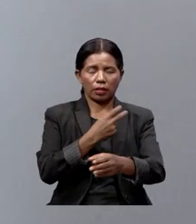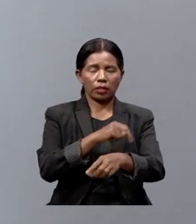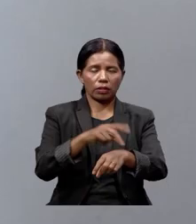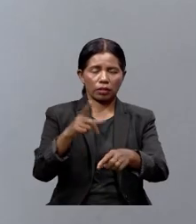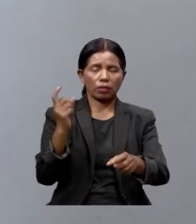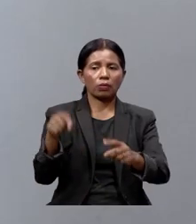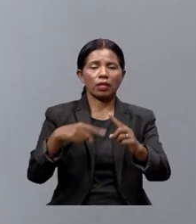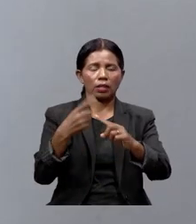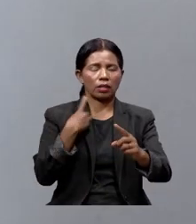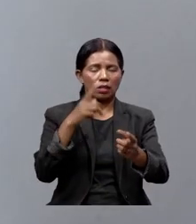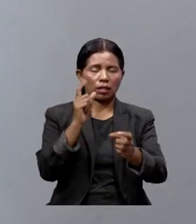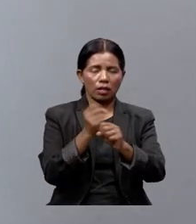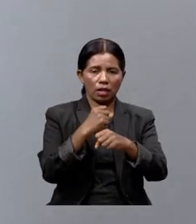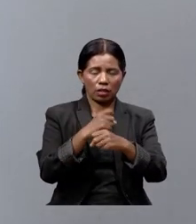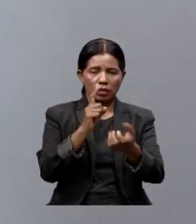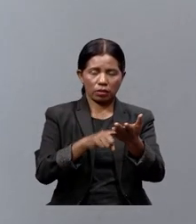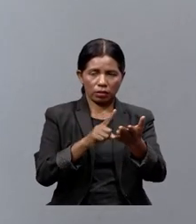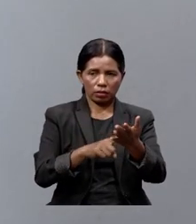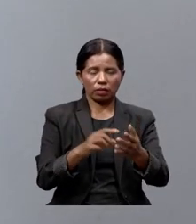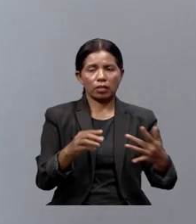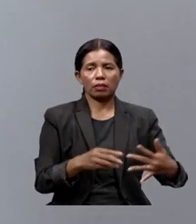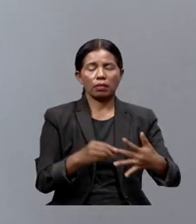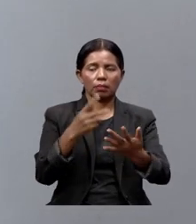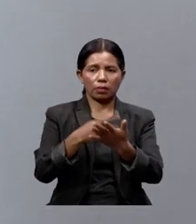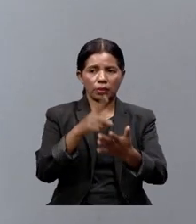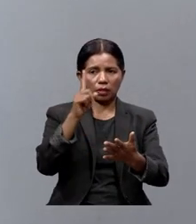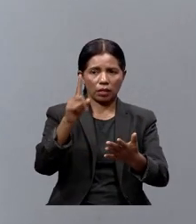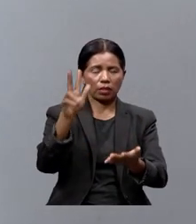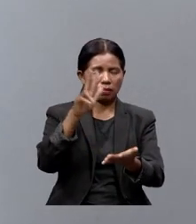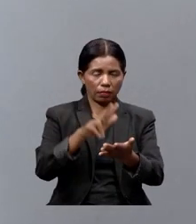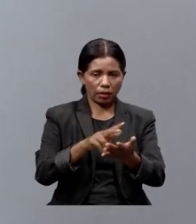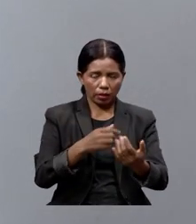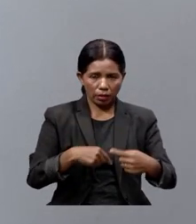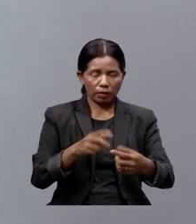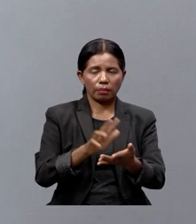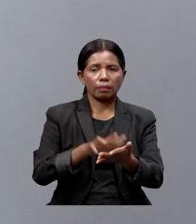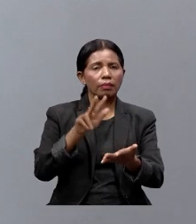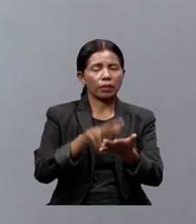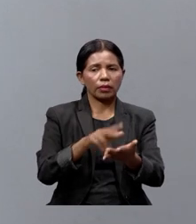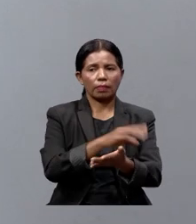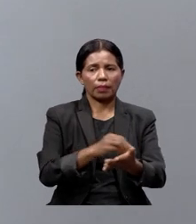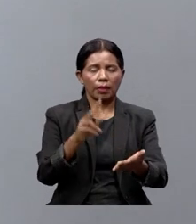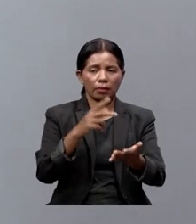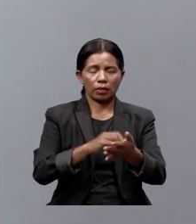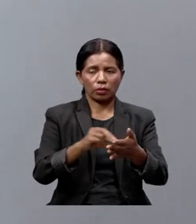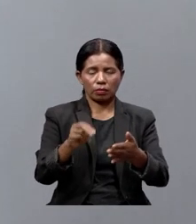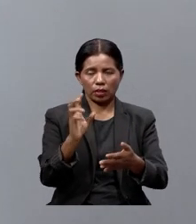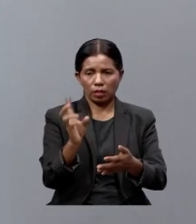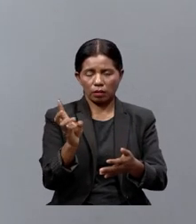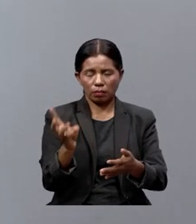e a especialidade, mas bem, só a única proposta ainda de que passa, a proposta nem a proposta número